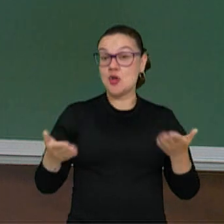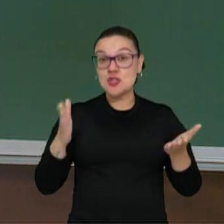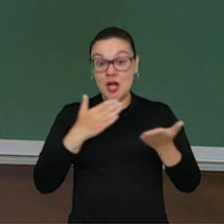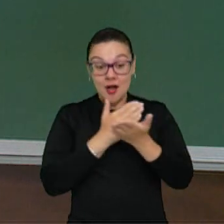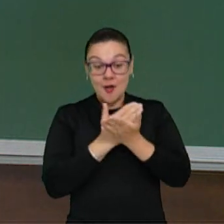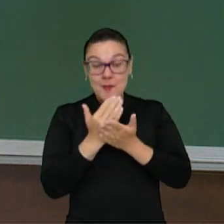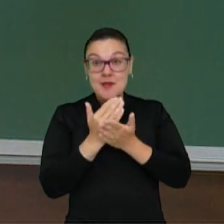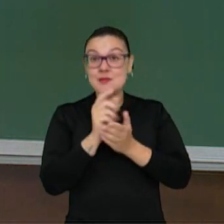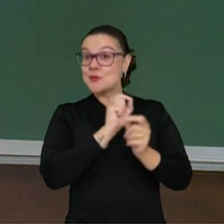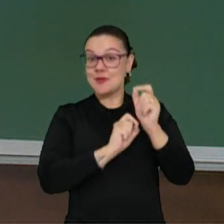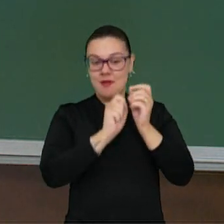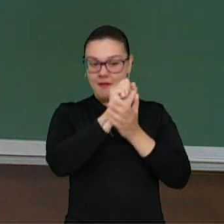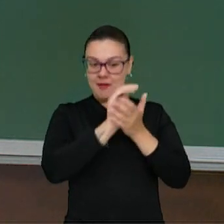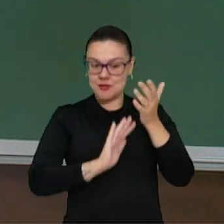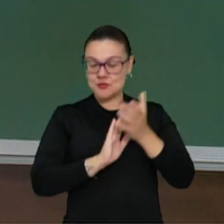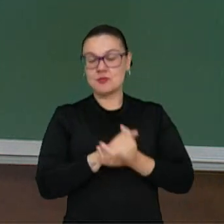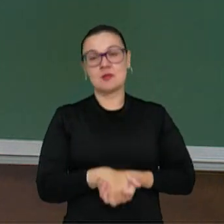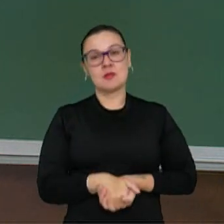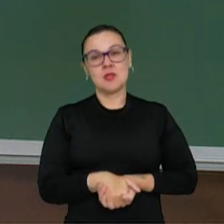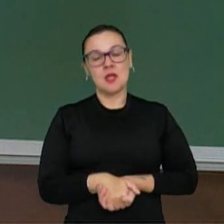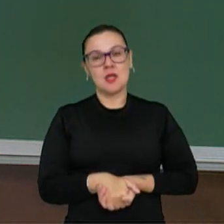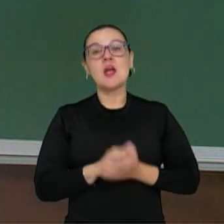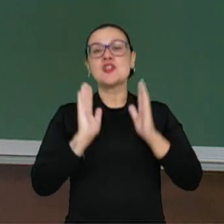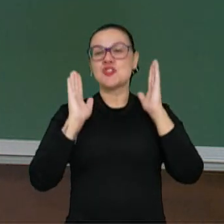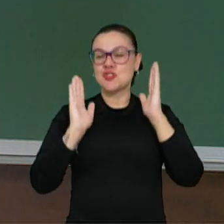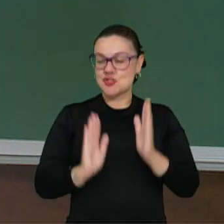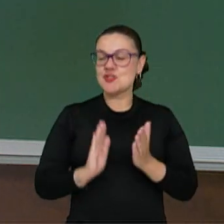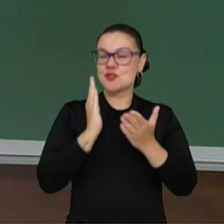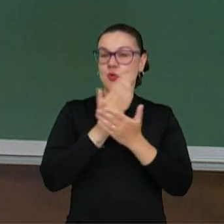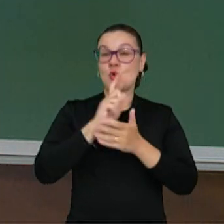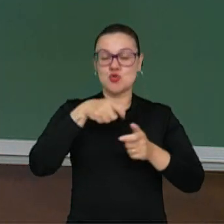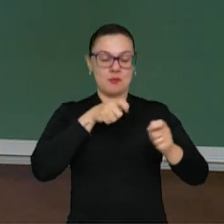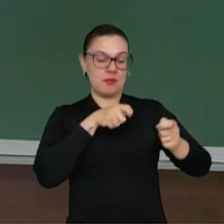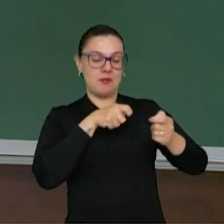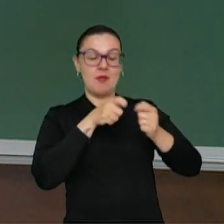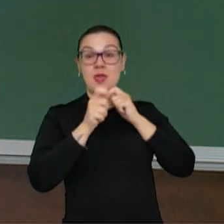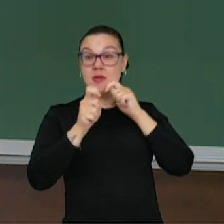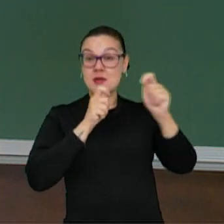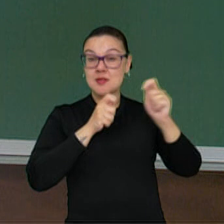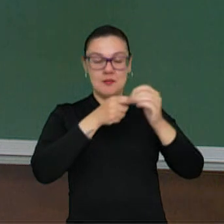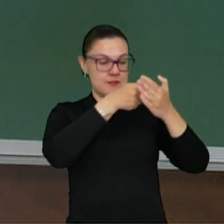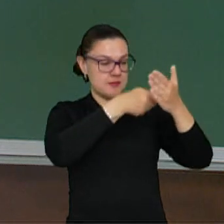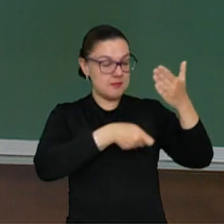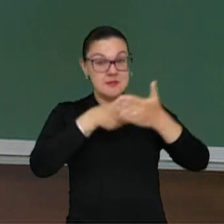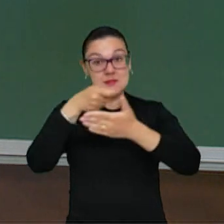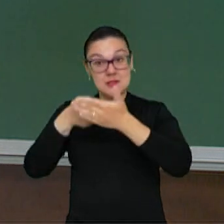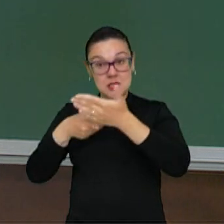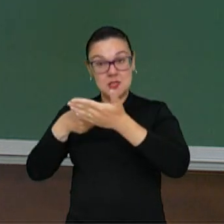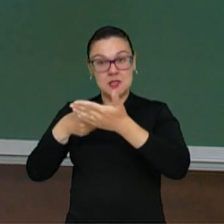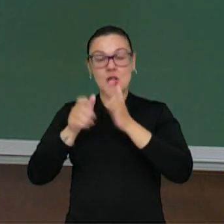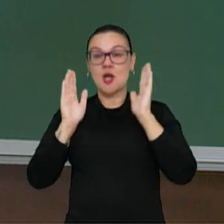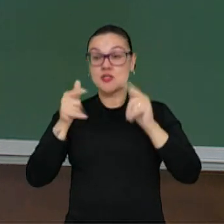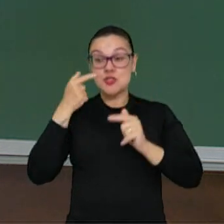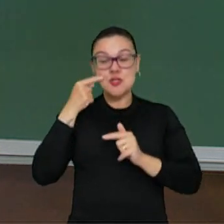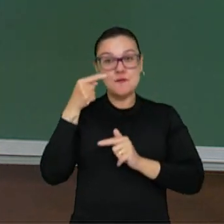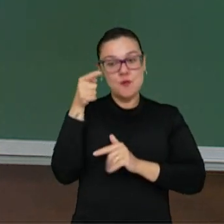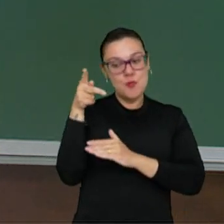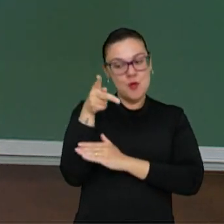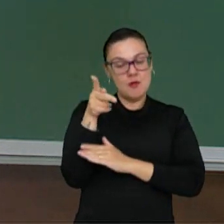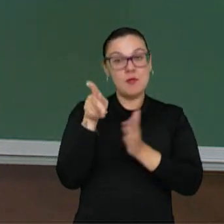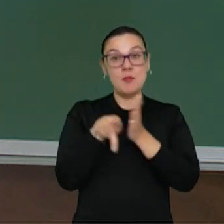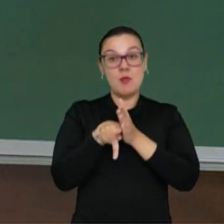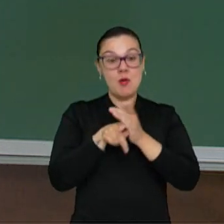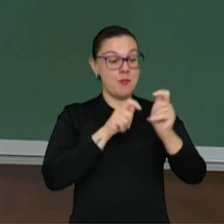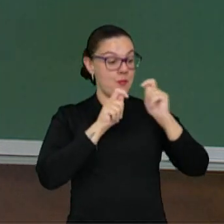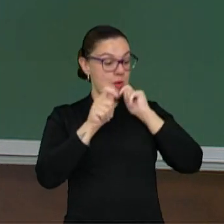vamos continuar com o exercício. Nós já estudamos entrevistas escritas, certo? Aqui vimos na gravação uma entrevista